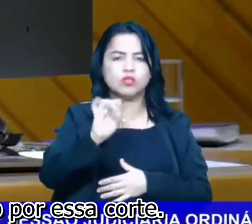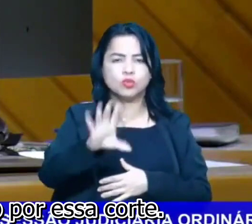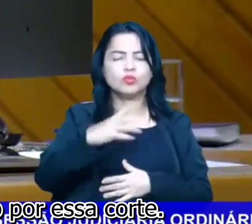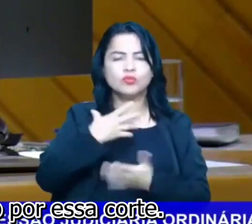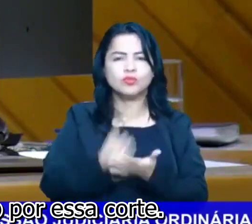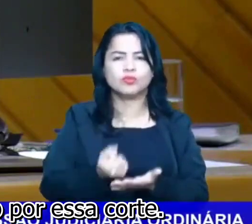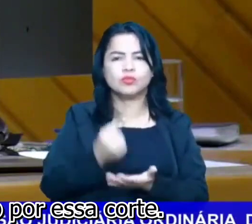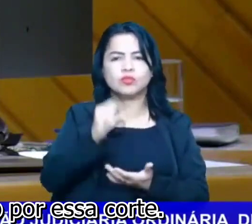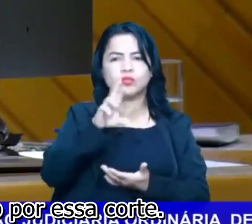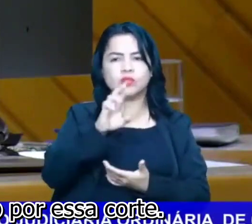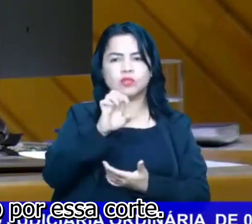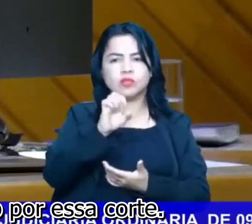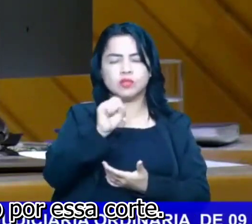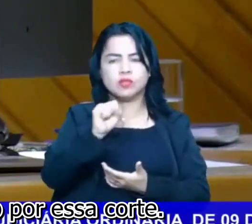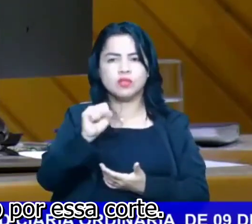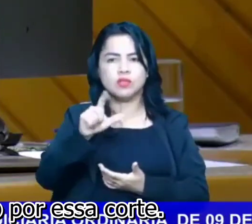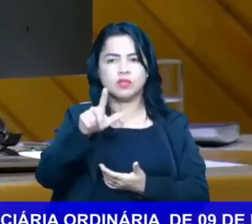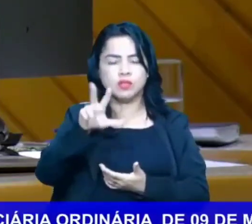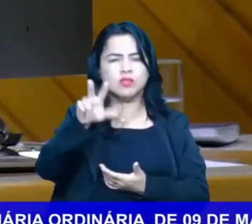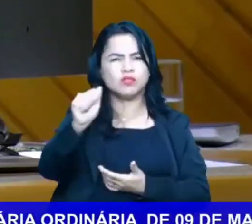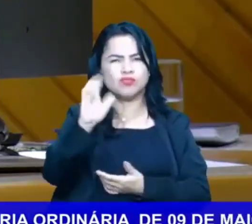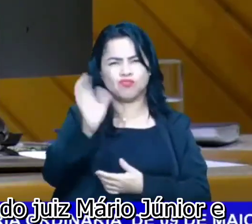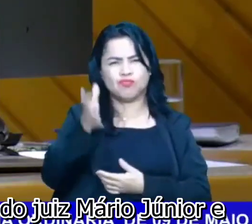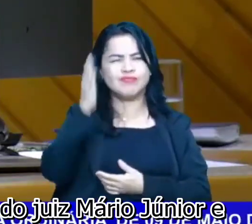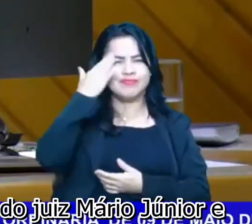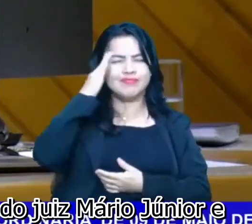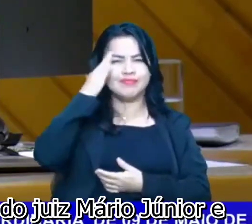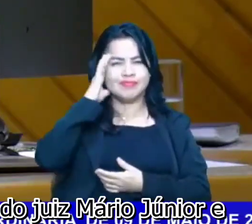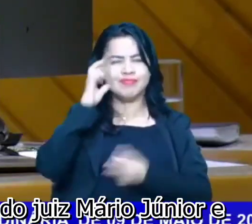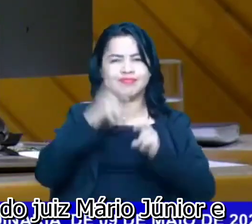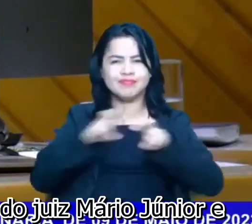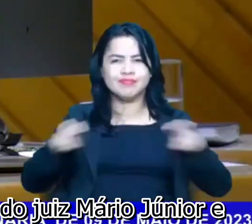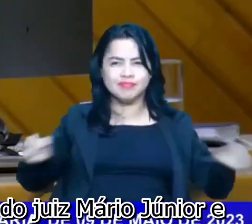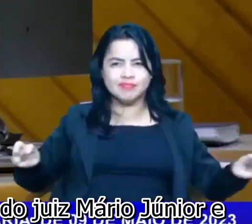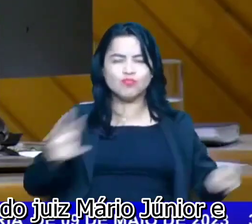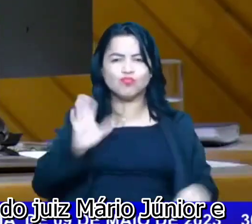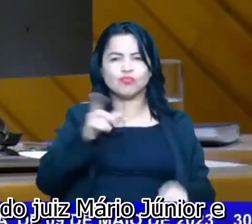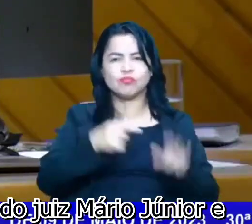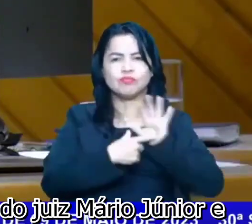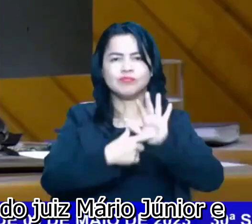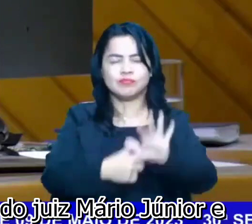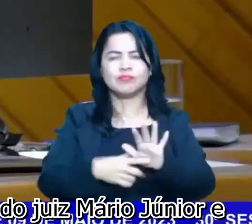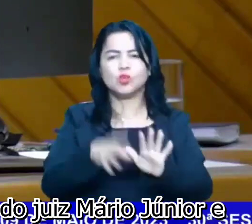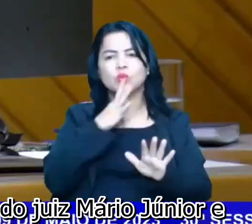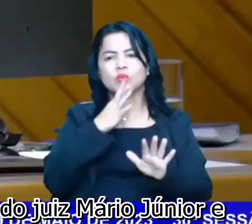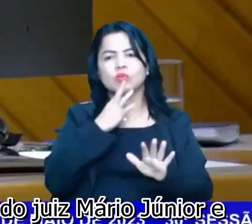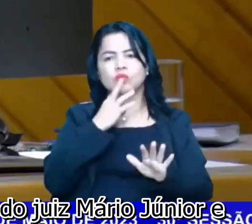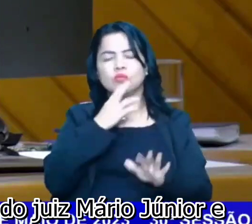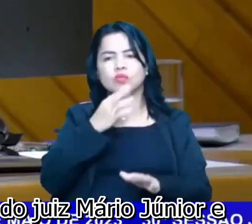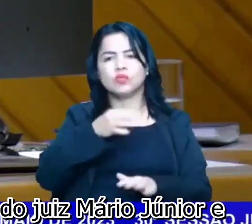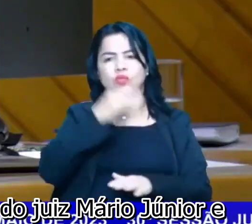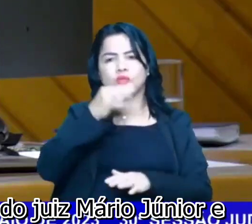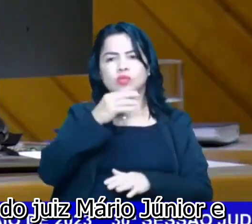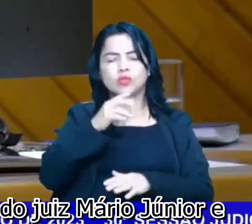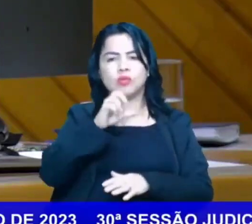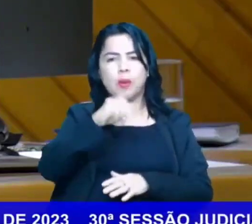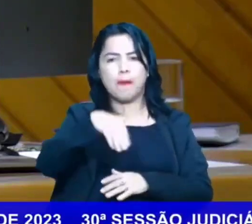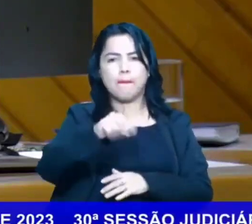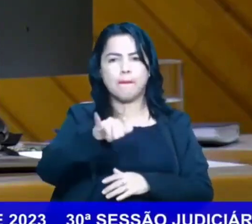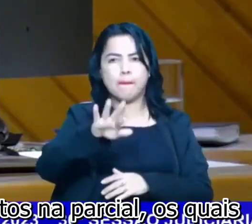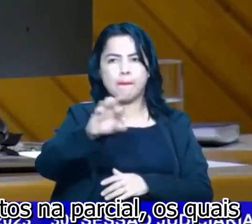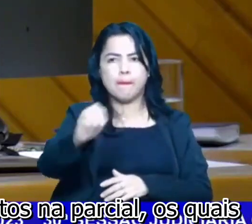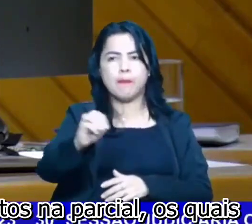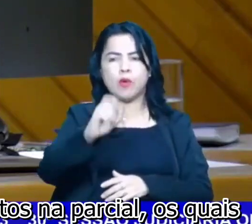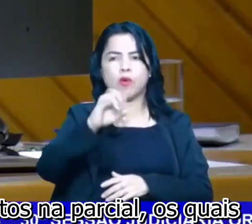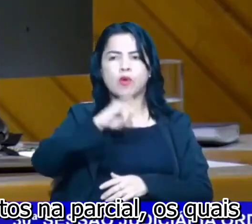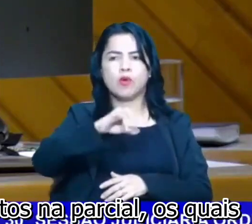ressalva. É já um entendimento firmado por essa corte, aí eu trouxe a emenda para conhecimento, que, de relatoria do juiz Mário Júnior.